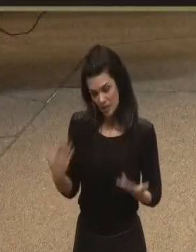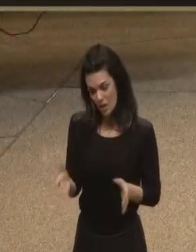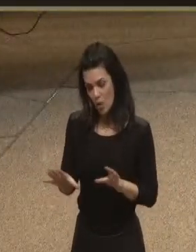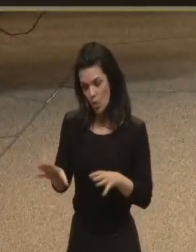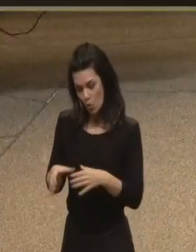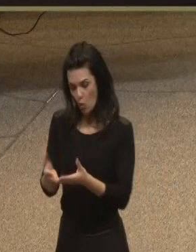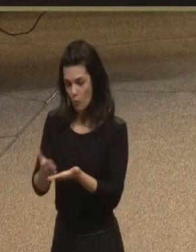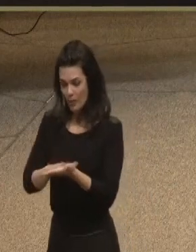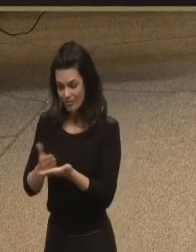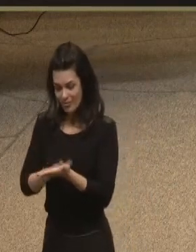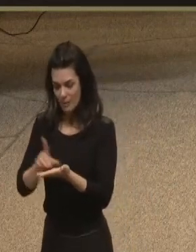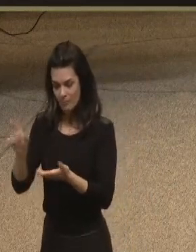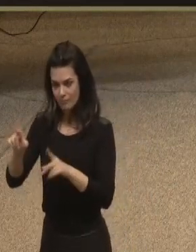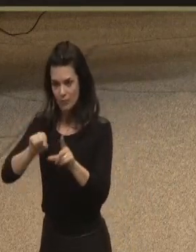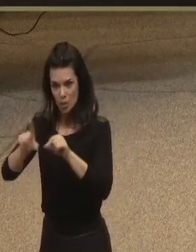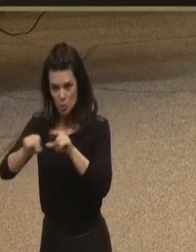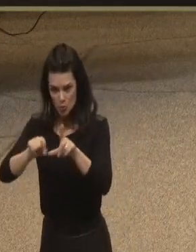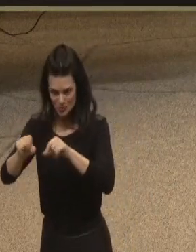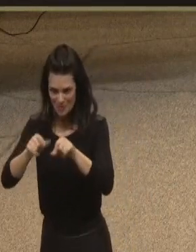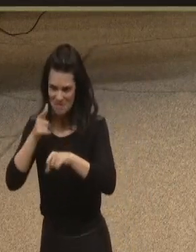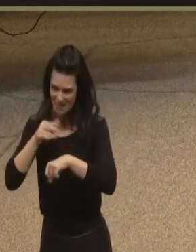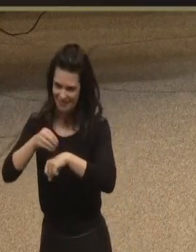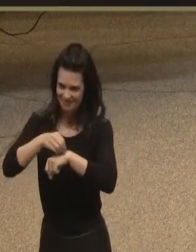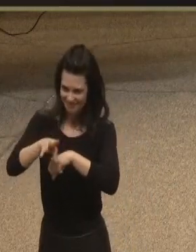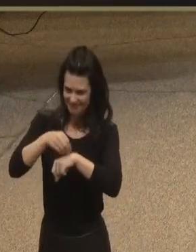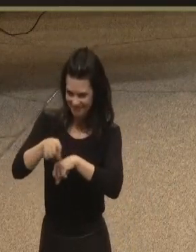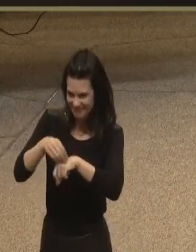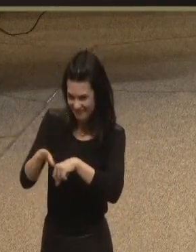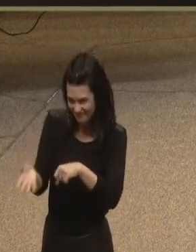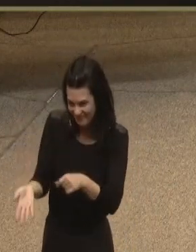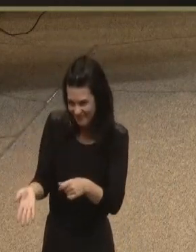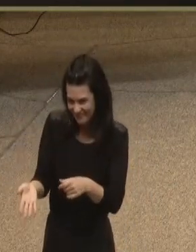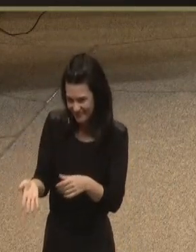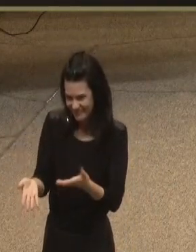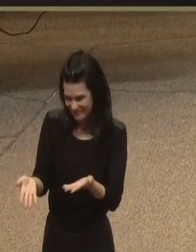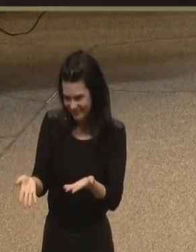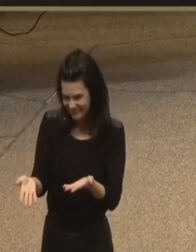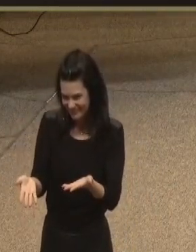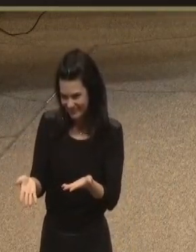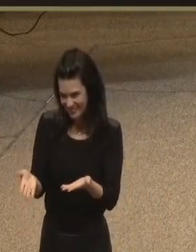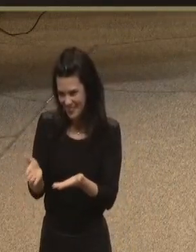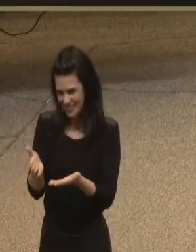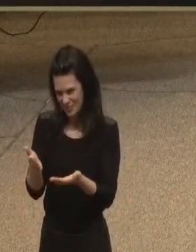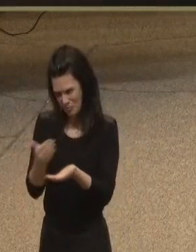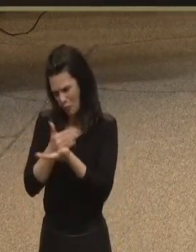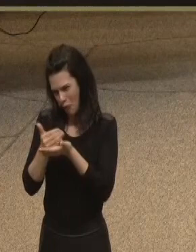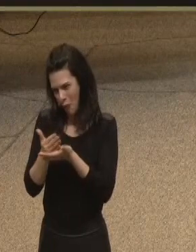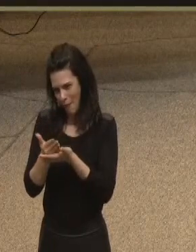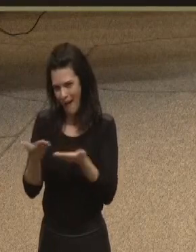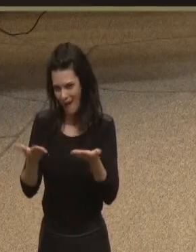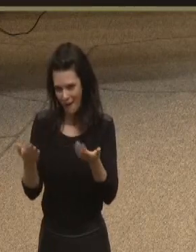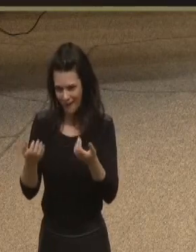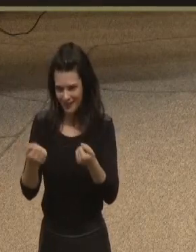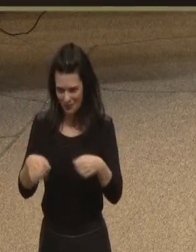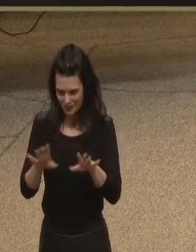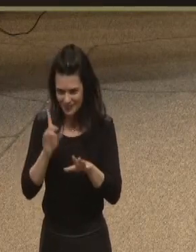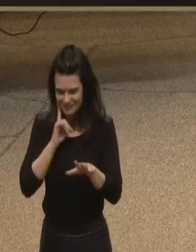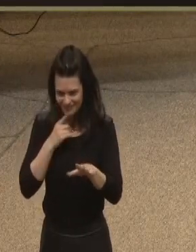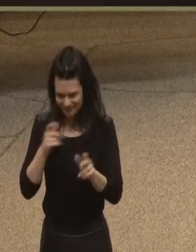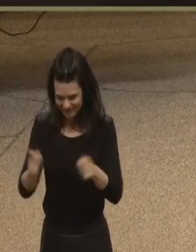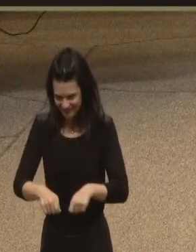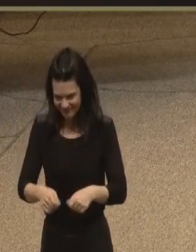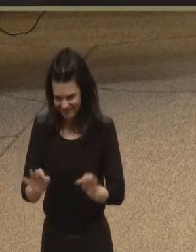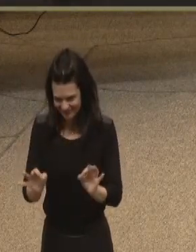do Senhor para fazer chegar a mensagem ao coração dos nossos irmãos surdos, assim o Espírito Santo